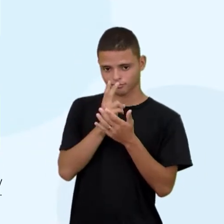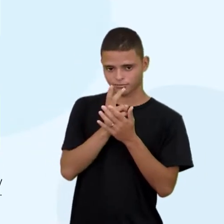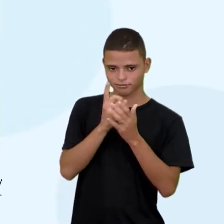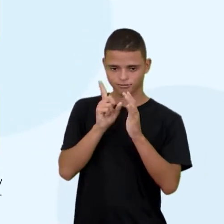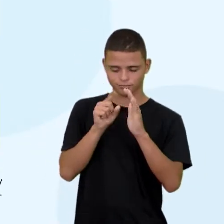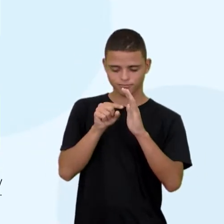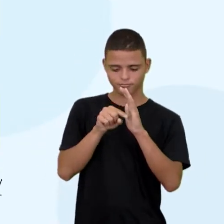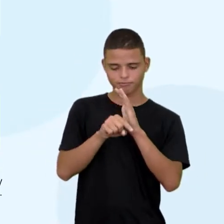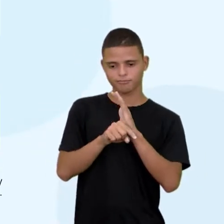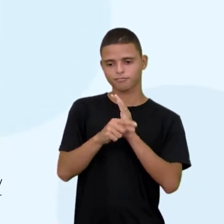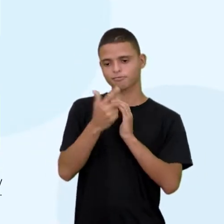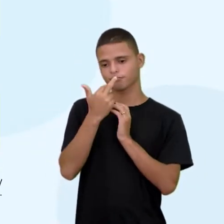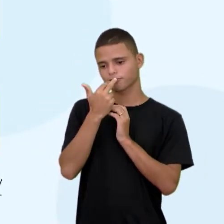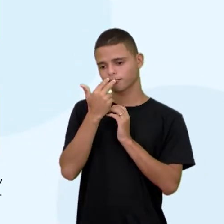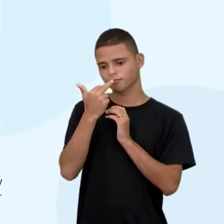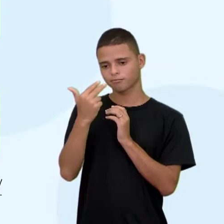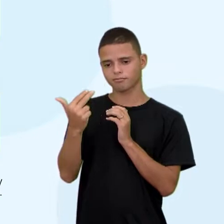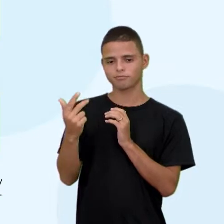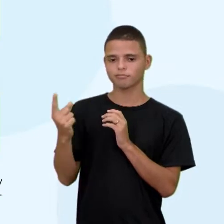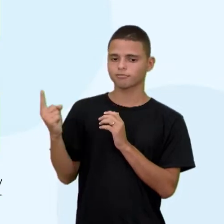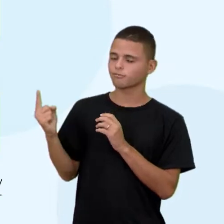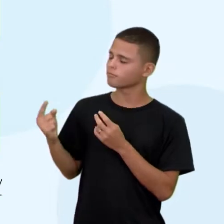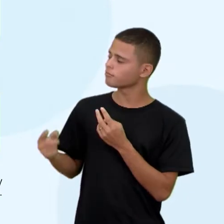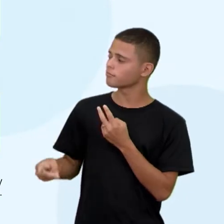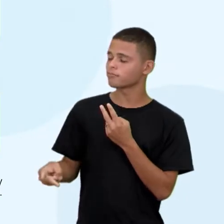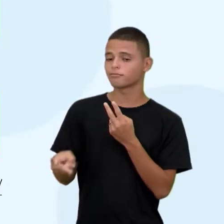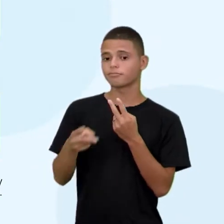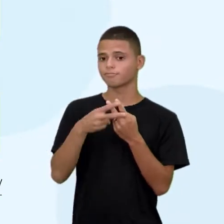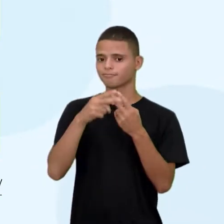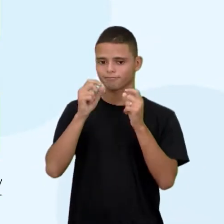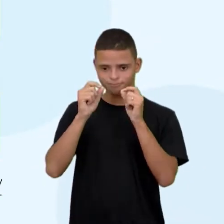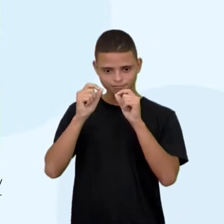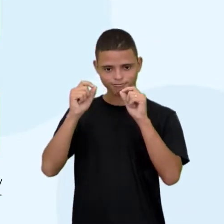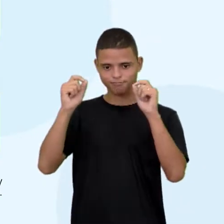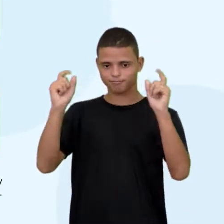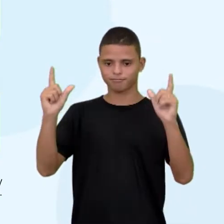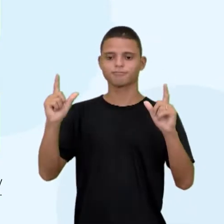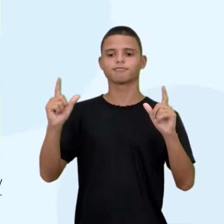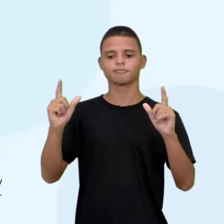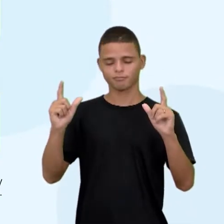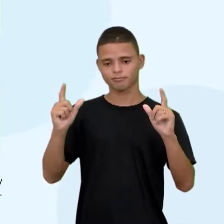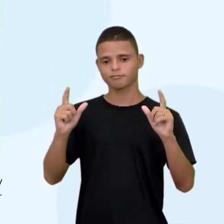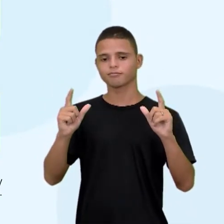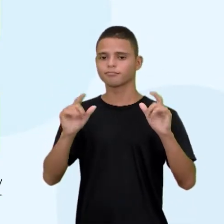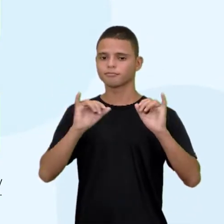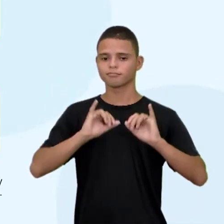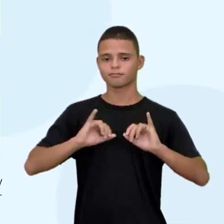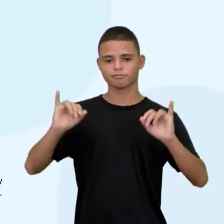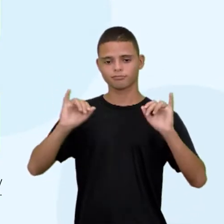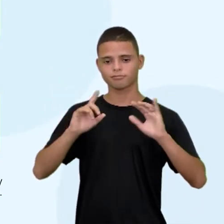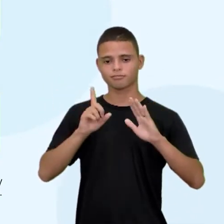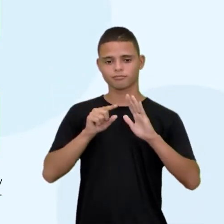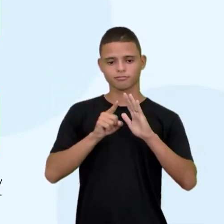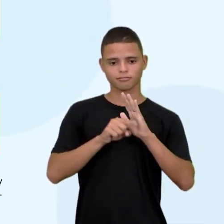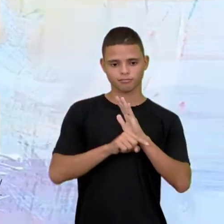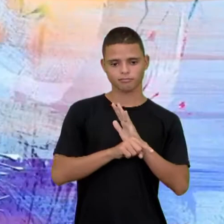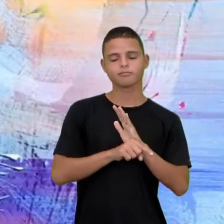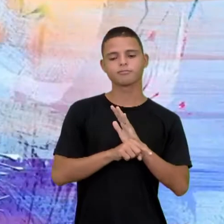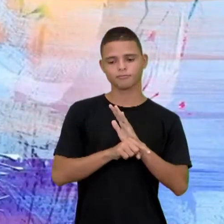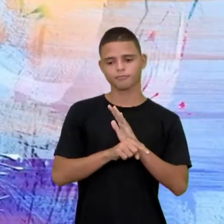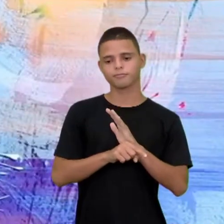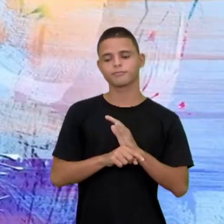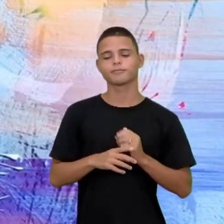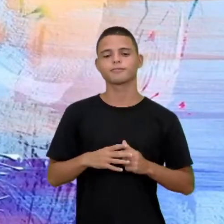área de linguagem e suas tecnologias, hashtag se liga na mídia é o nosso aprofundamento da unidade curricular 1, tá na mídia, tá no